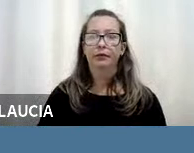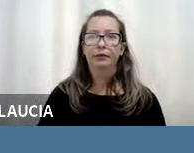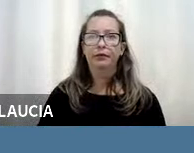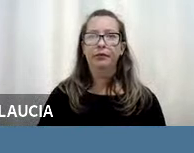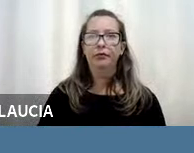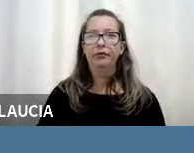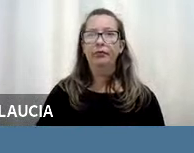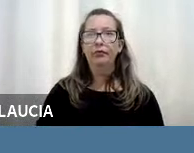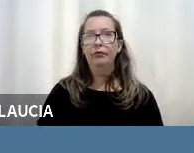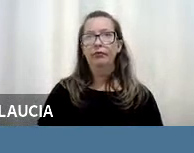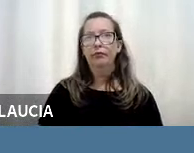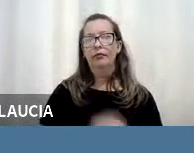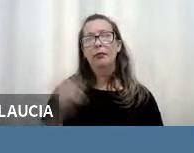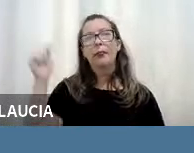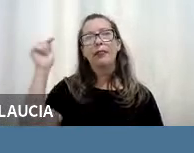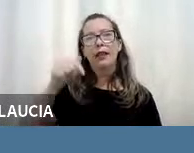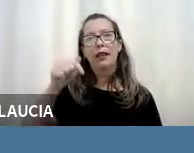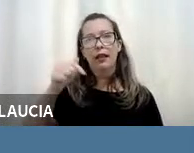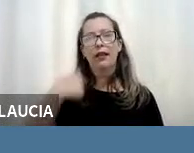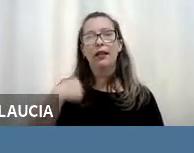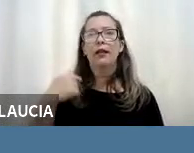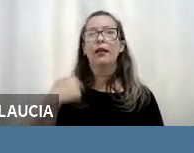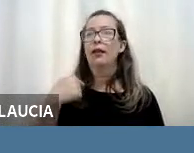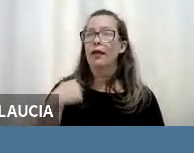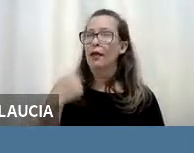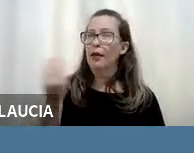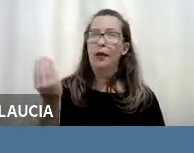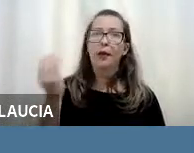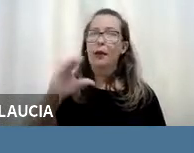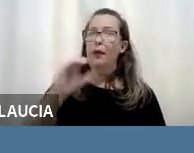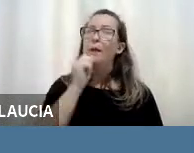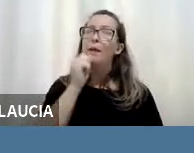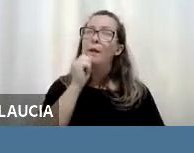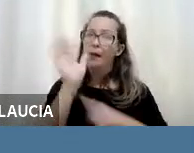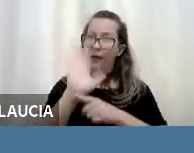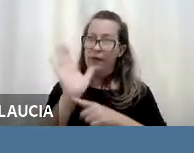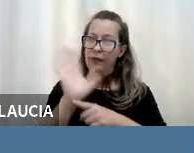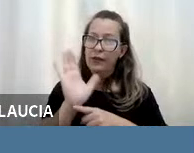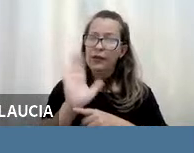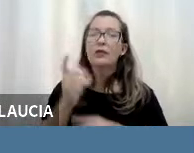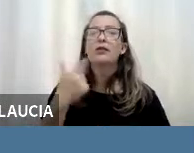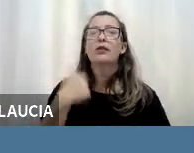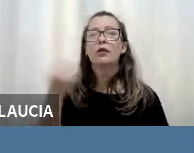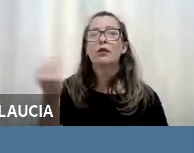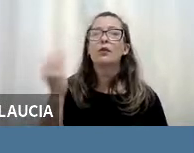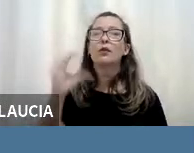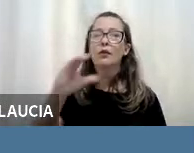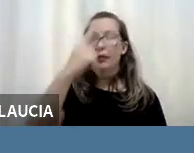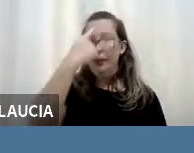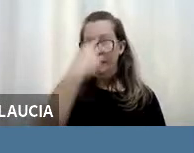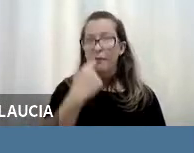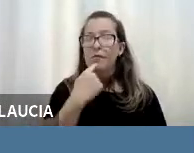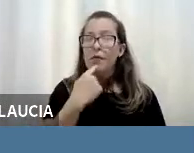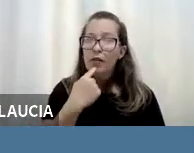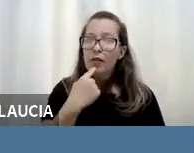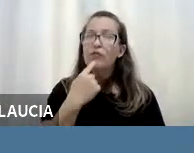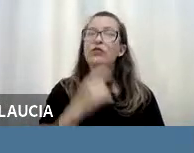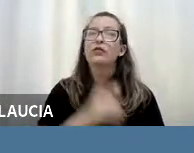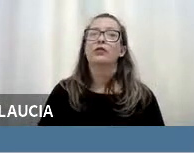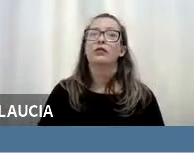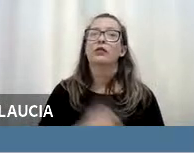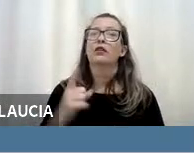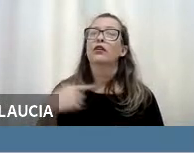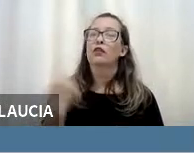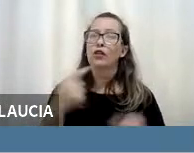Aqui eu não, acabei não colocando o vídeo, eu coloquei, pode colocar a imagem também, a imagem que a gente produziu